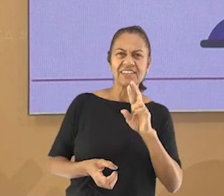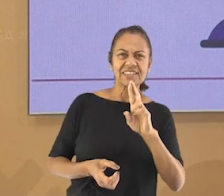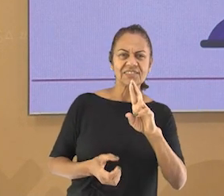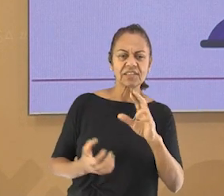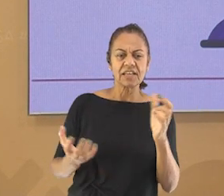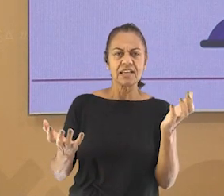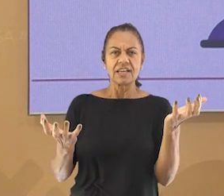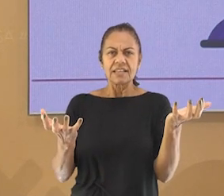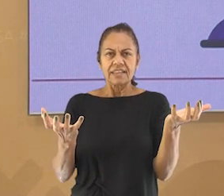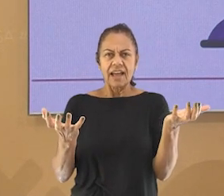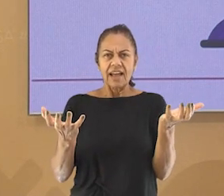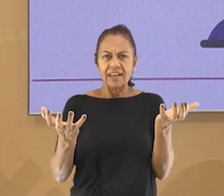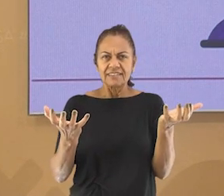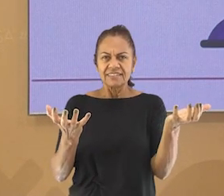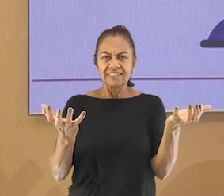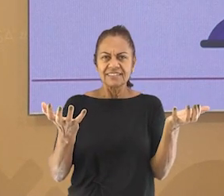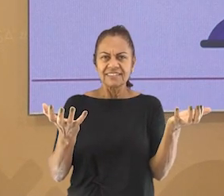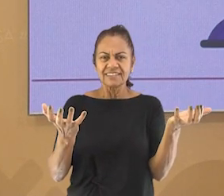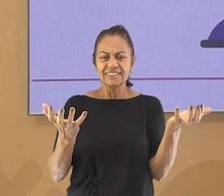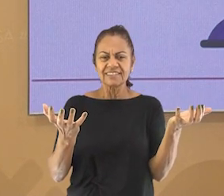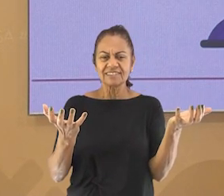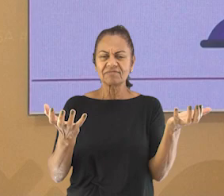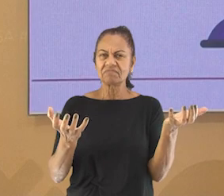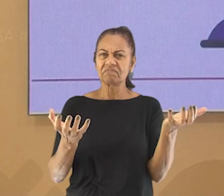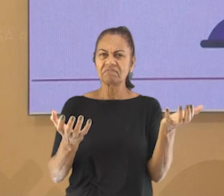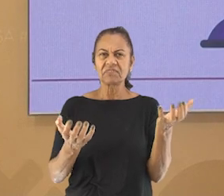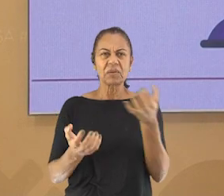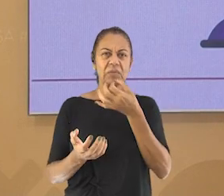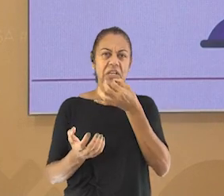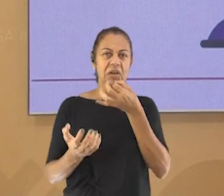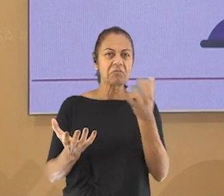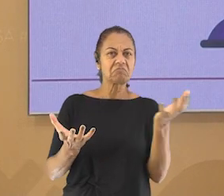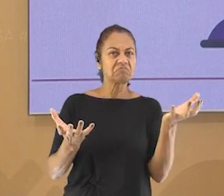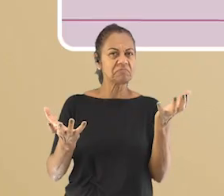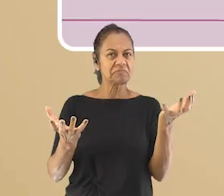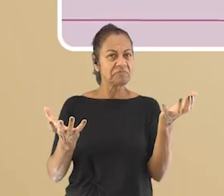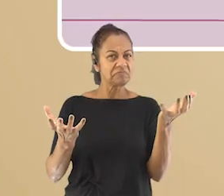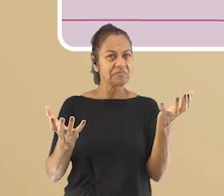uma coisa. Você acha que essa balança está equilibrada?